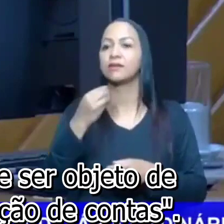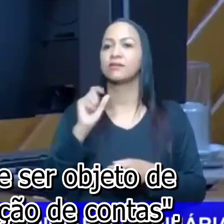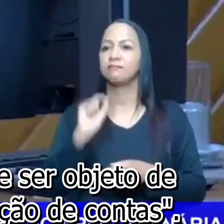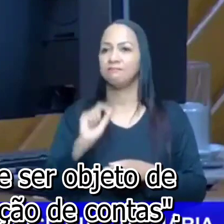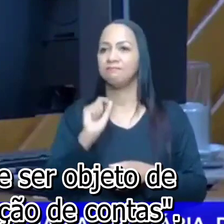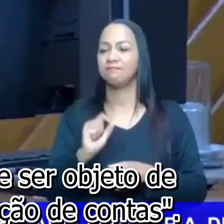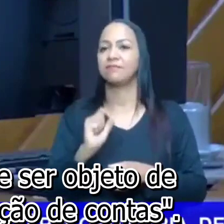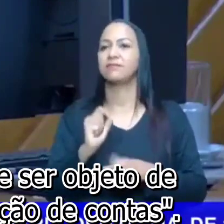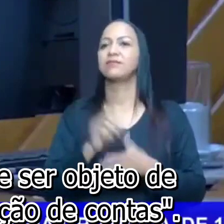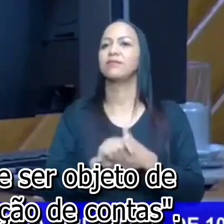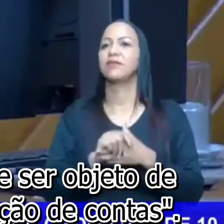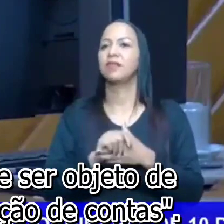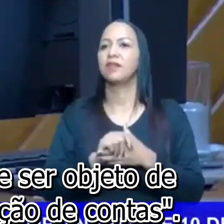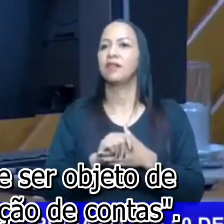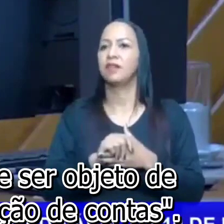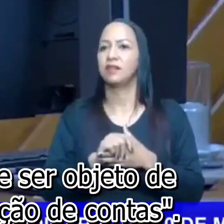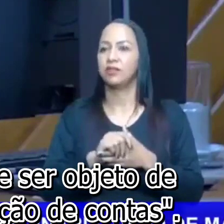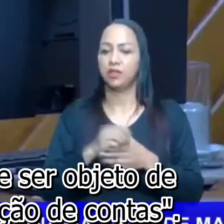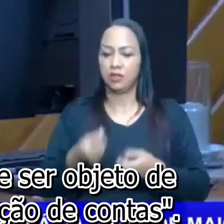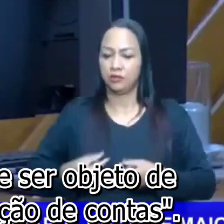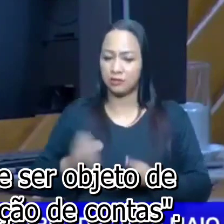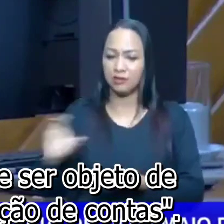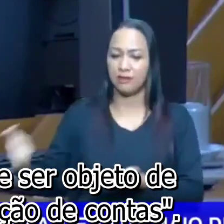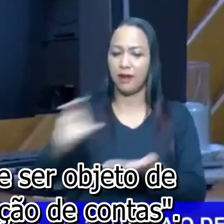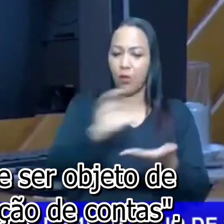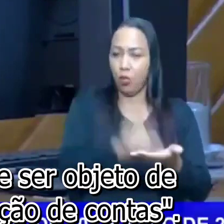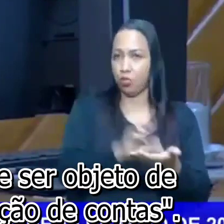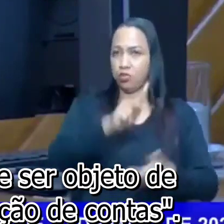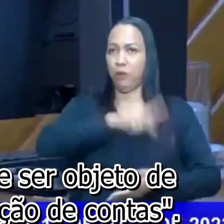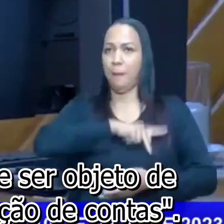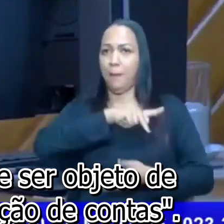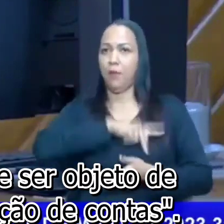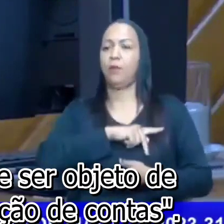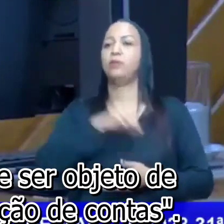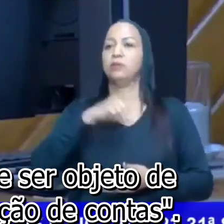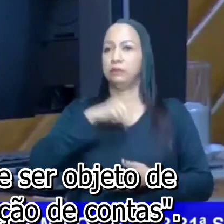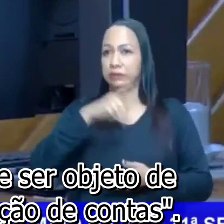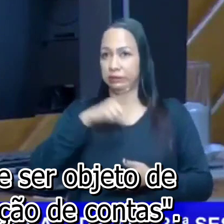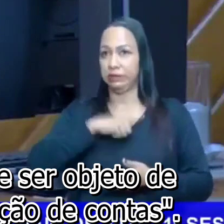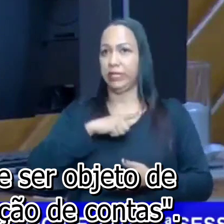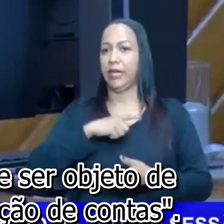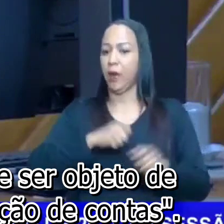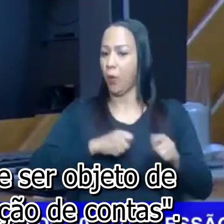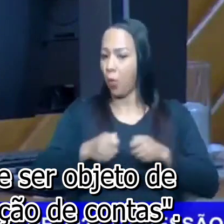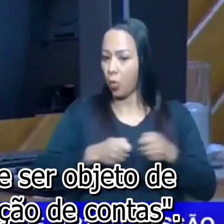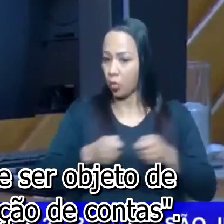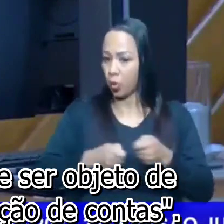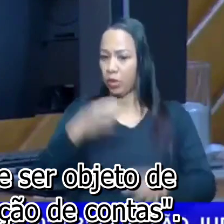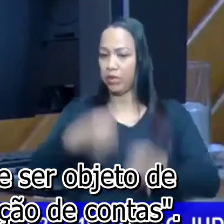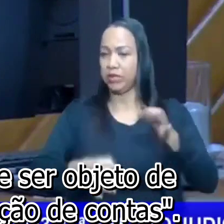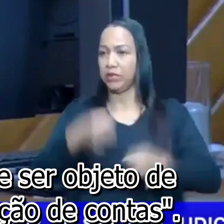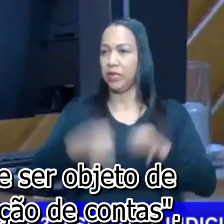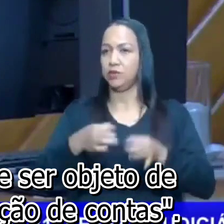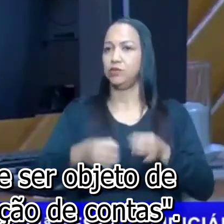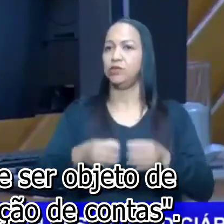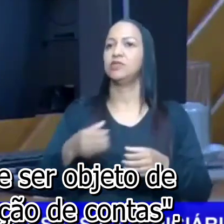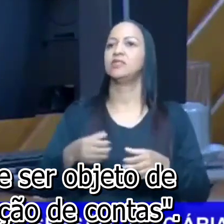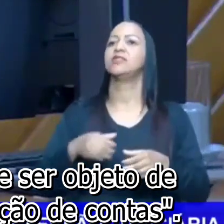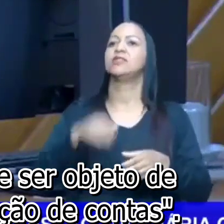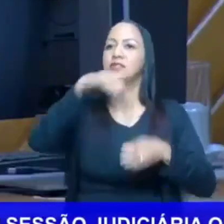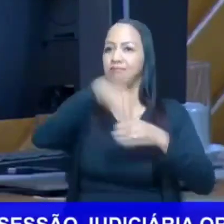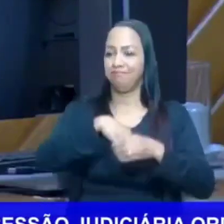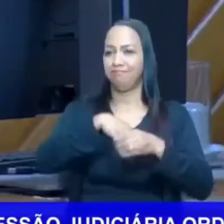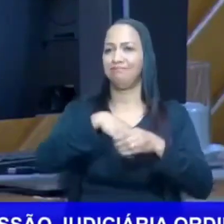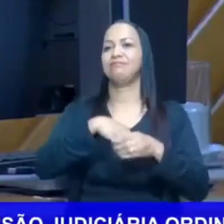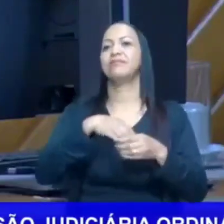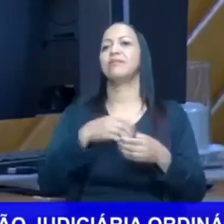a aplicação antieconômica de recursos públicos pode ser objeto de controle da Justiça Eleitoral nos processos de prestação